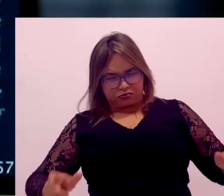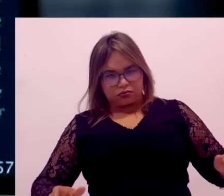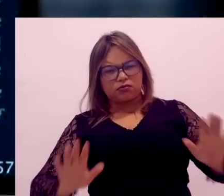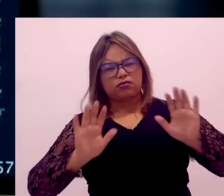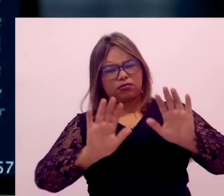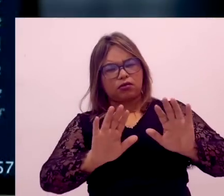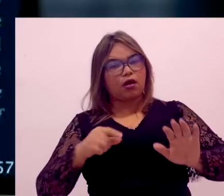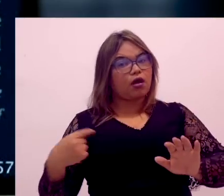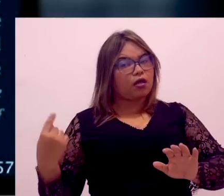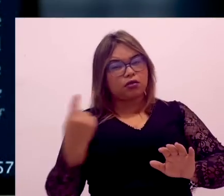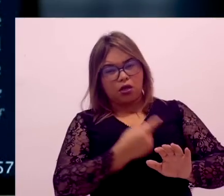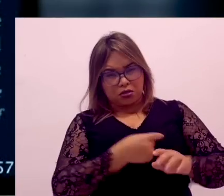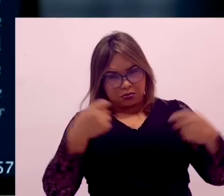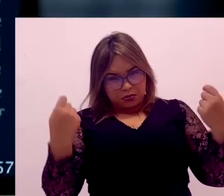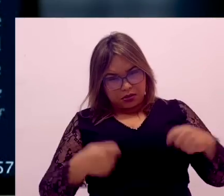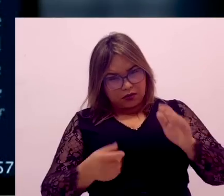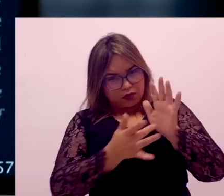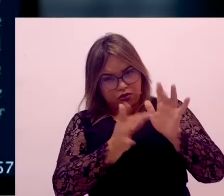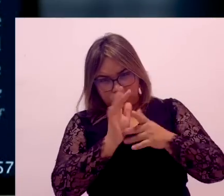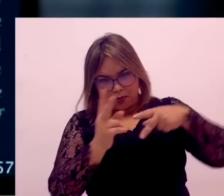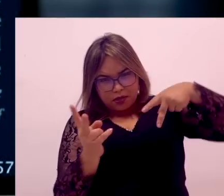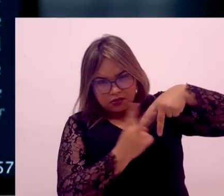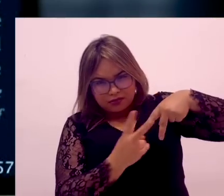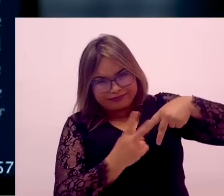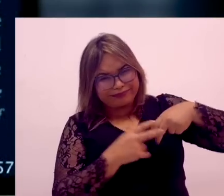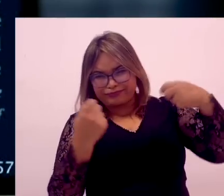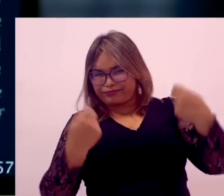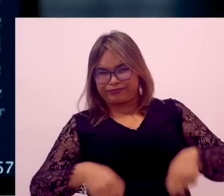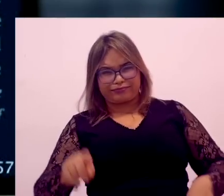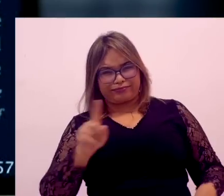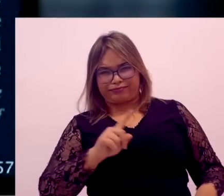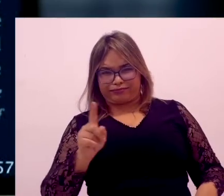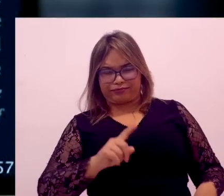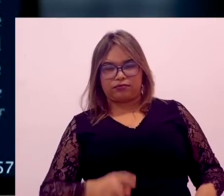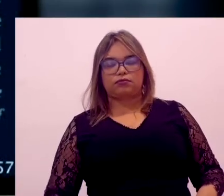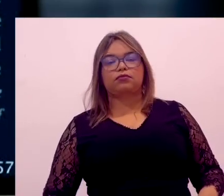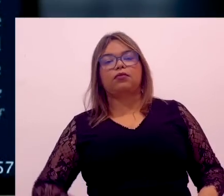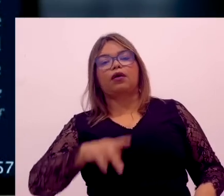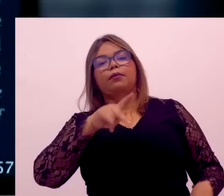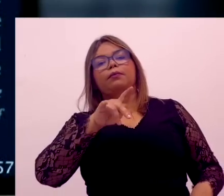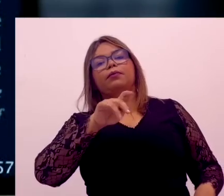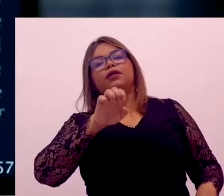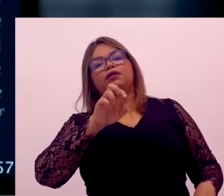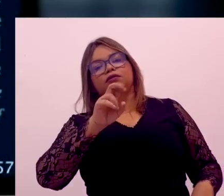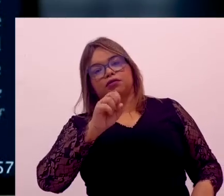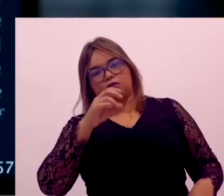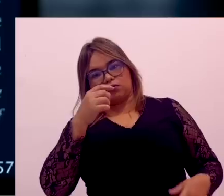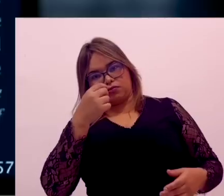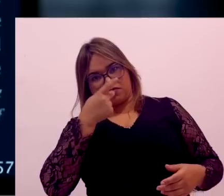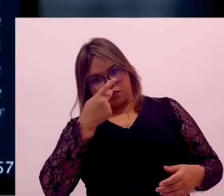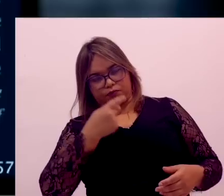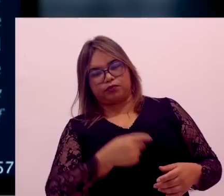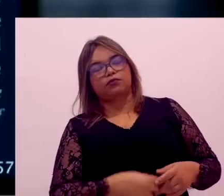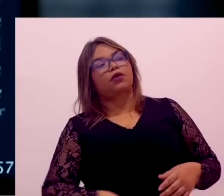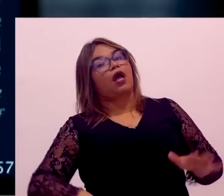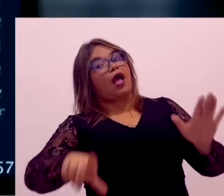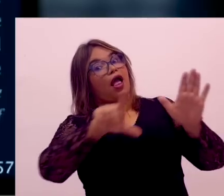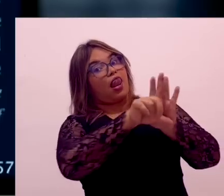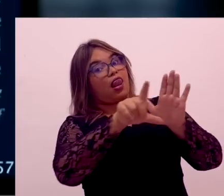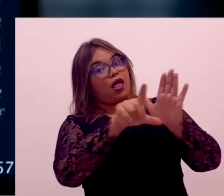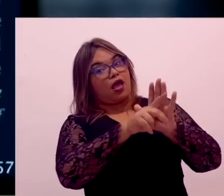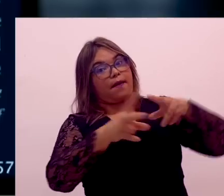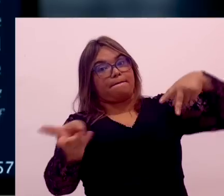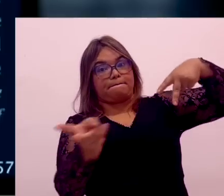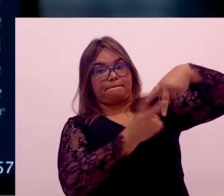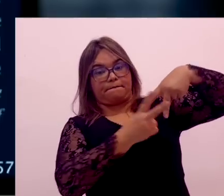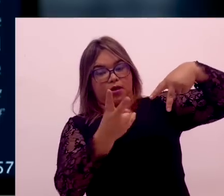autor maçônico, Pearson, admite: a lenda maçônica permanece por si mesma, sem o apoio da história ou de qualquer outra